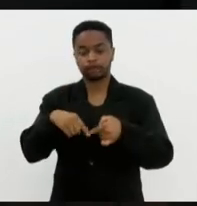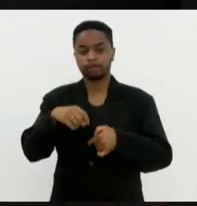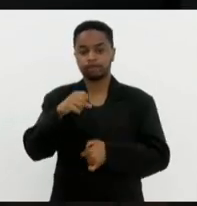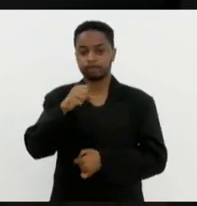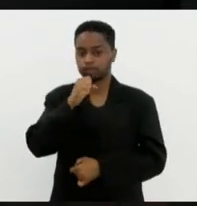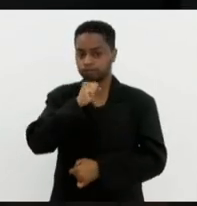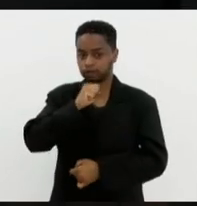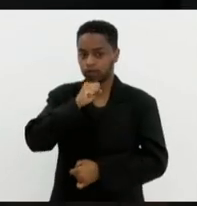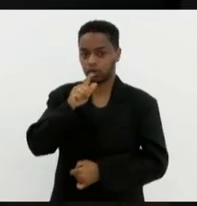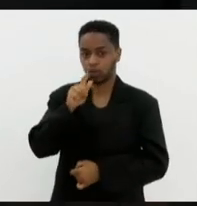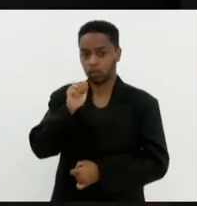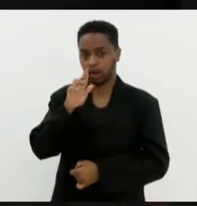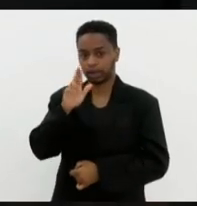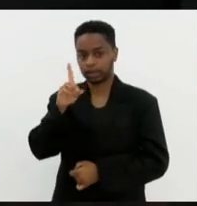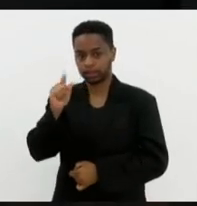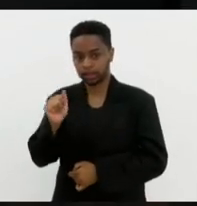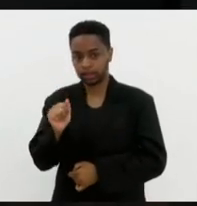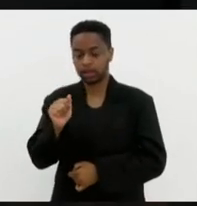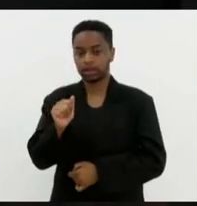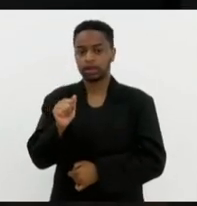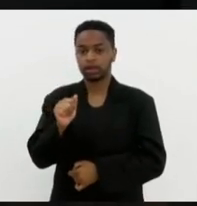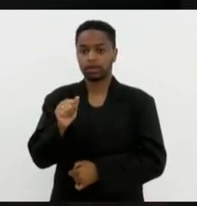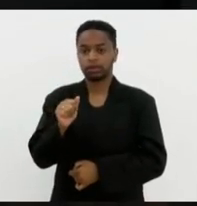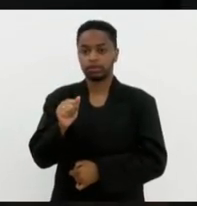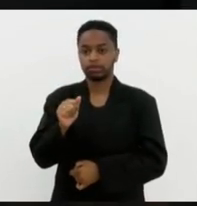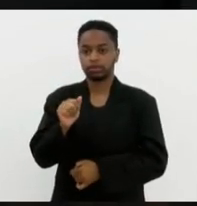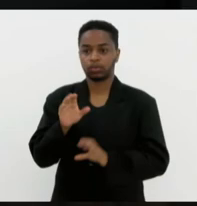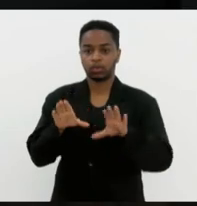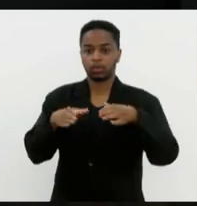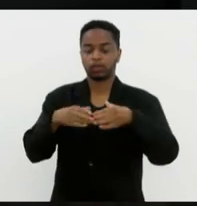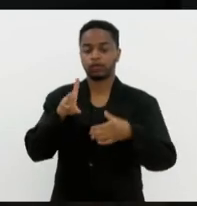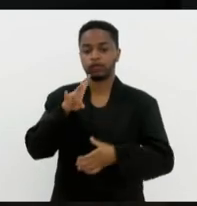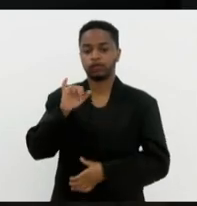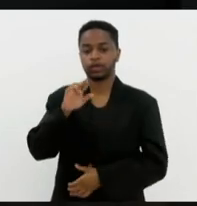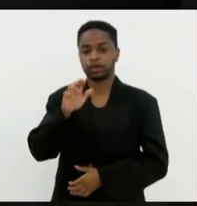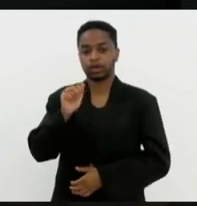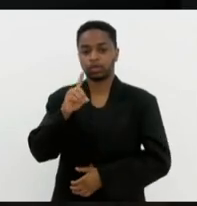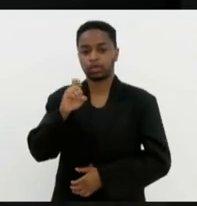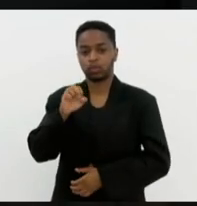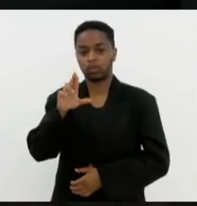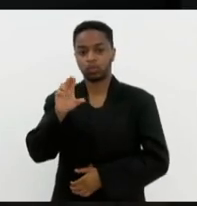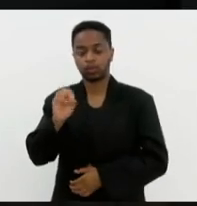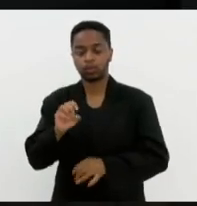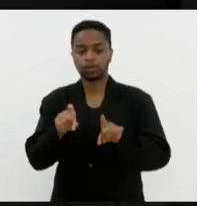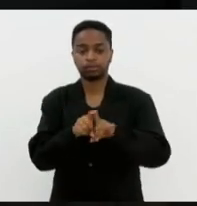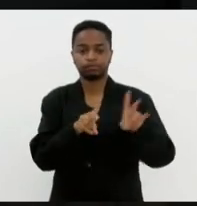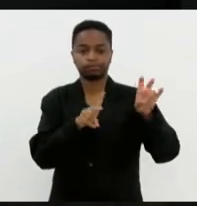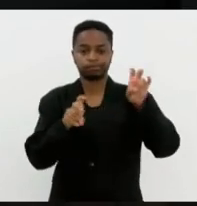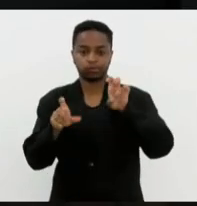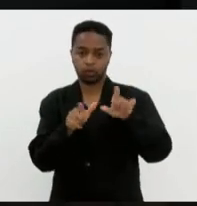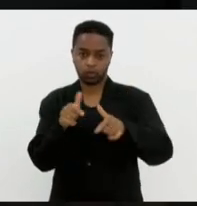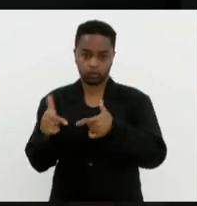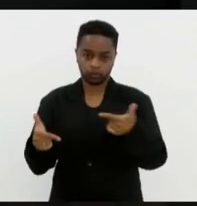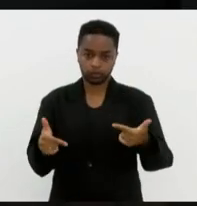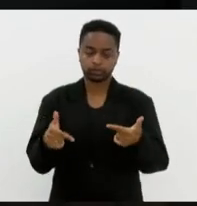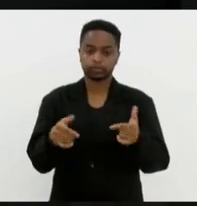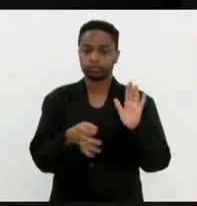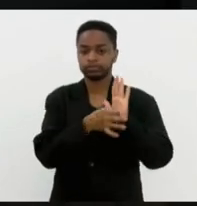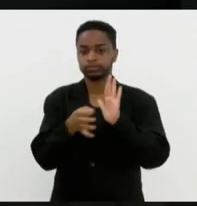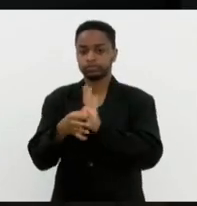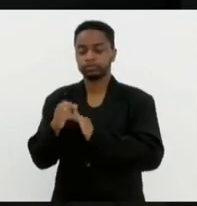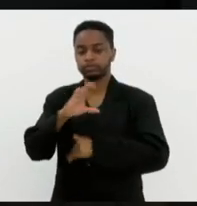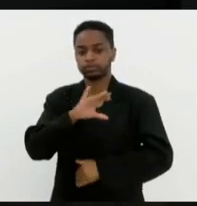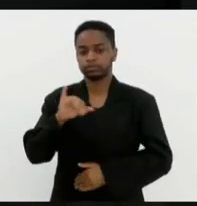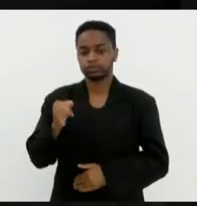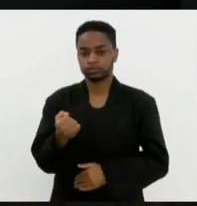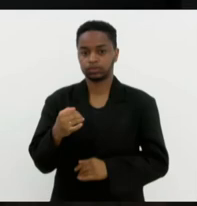Grêmio Recreativo Escola de Samba Unidos da Viradouro e dá outras providências. Pareceres das comissões Constituição